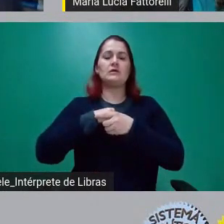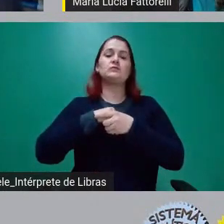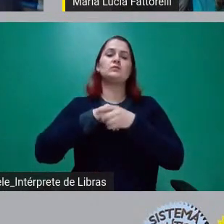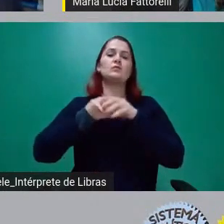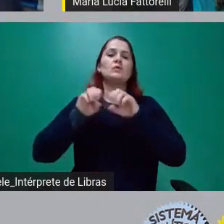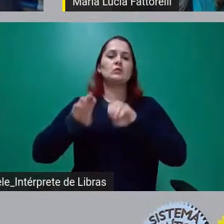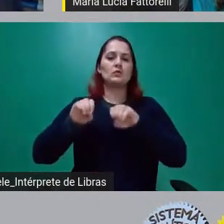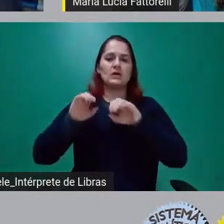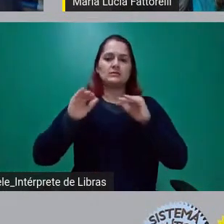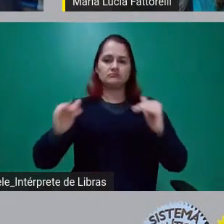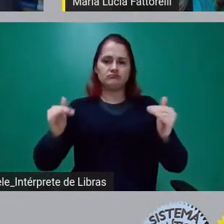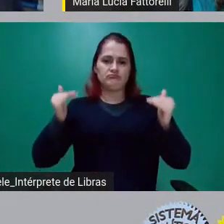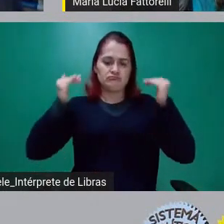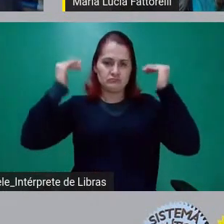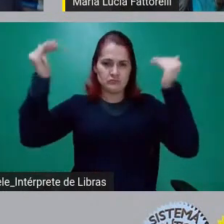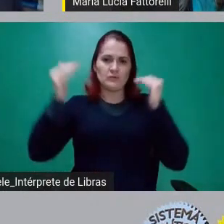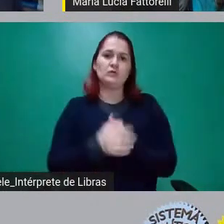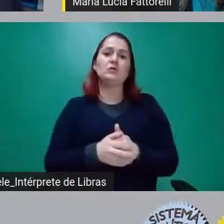privatizar